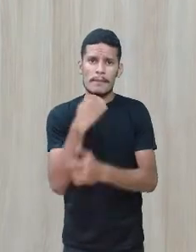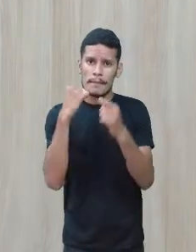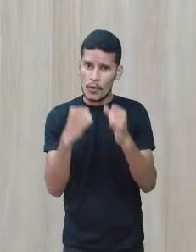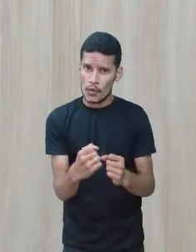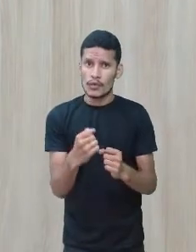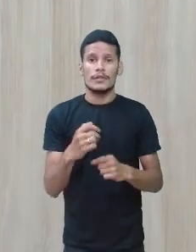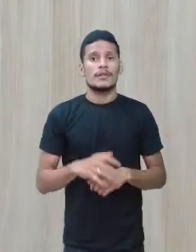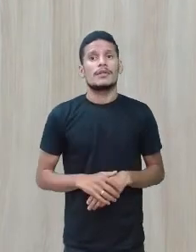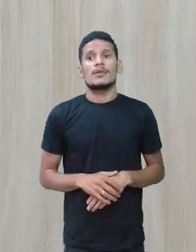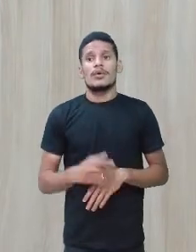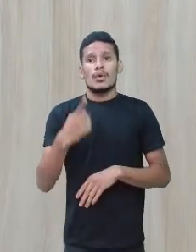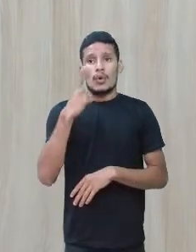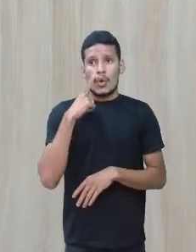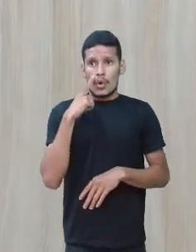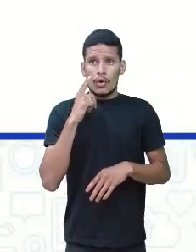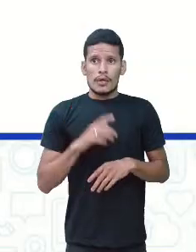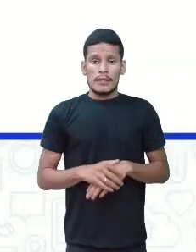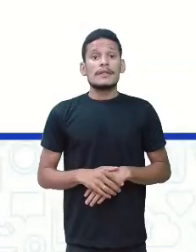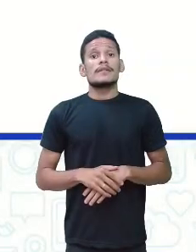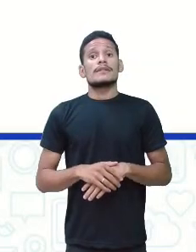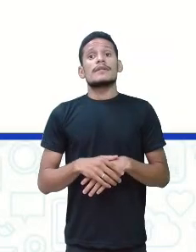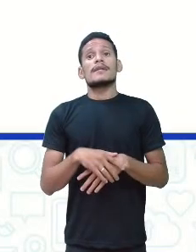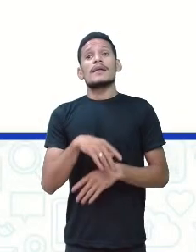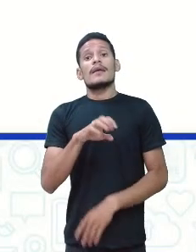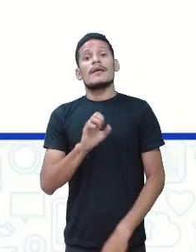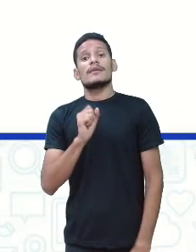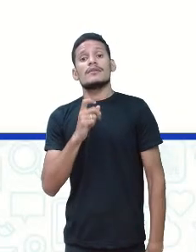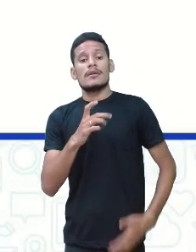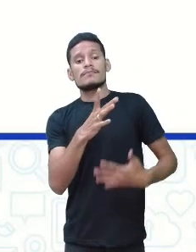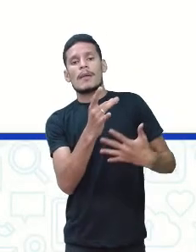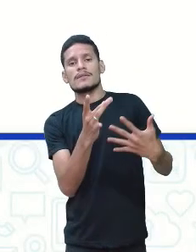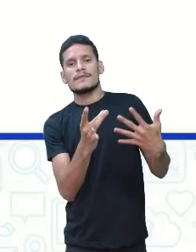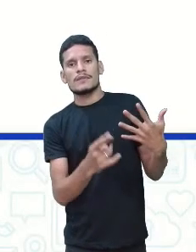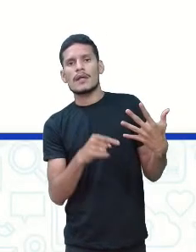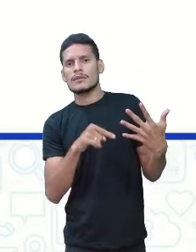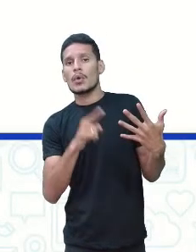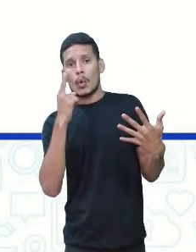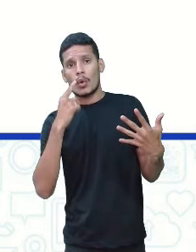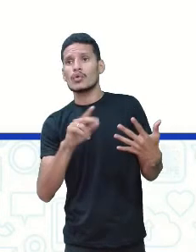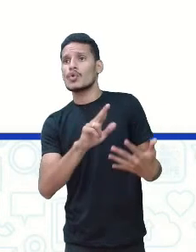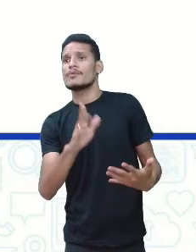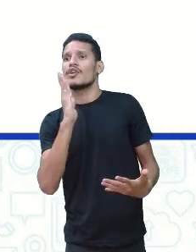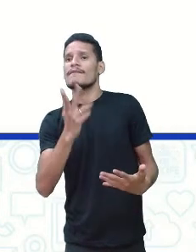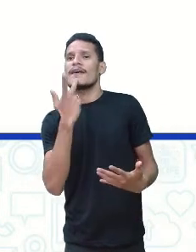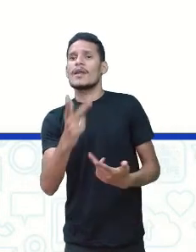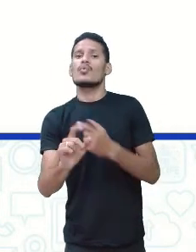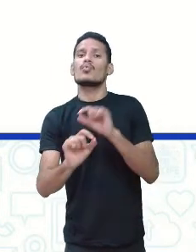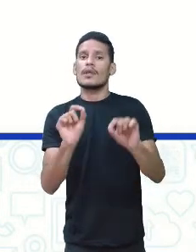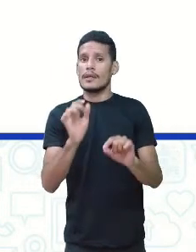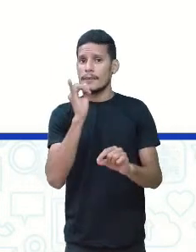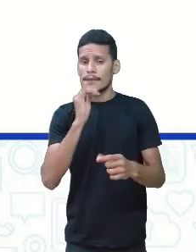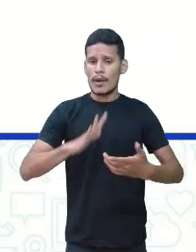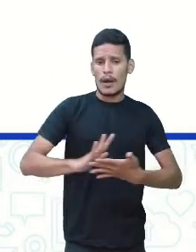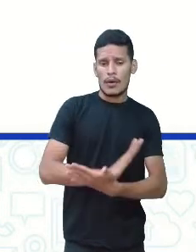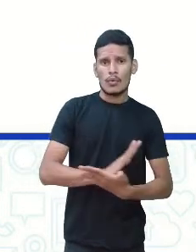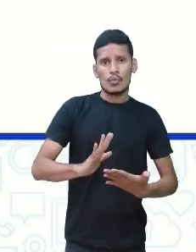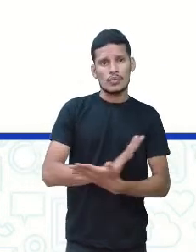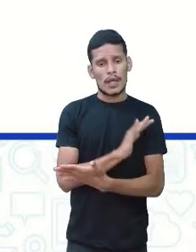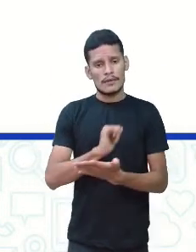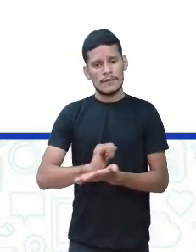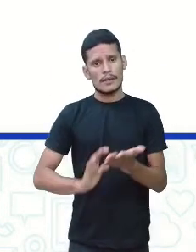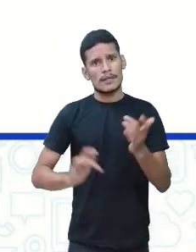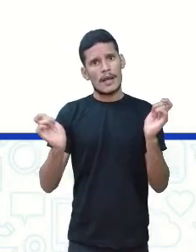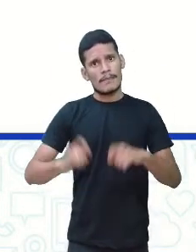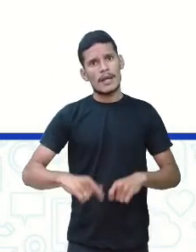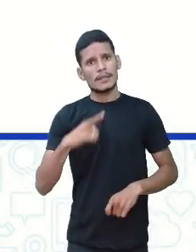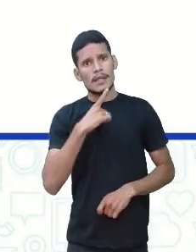não. Então, especificidade, né? Como o próprio nome já diz, a gente está falando de exercícios que possuem